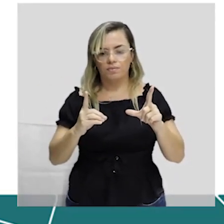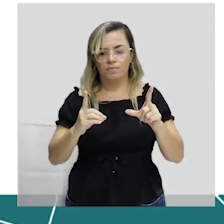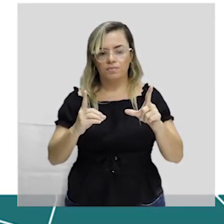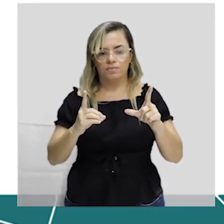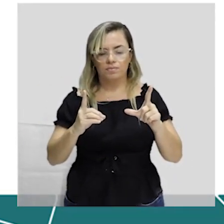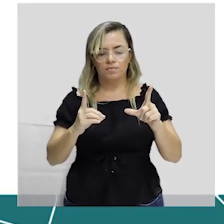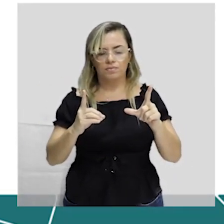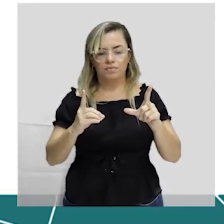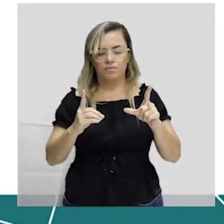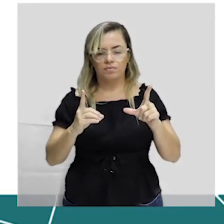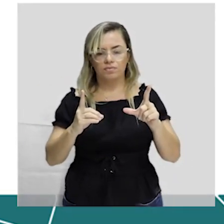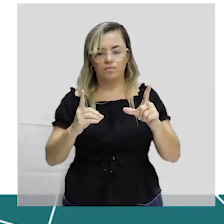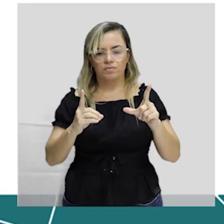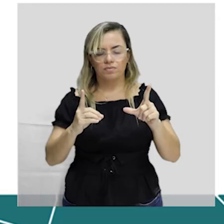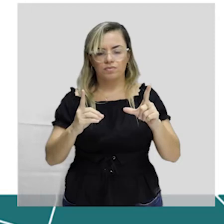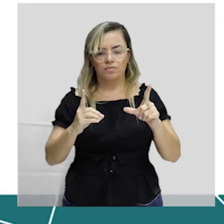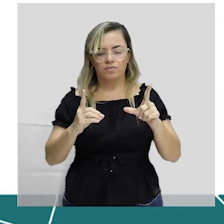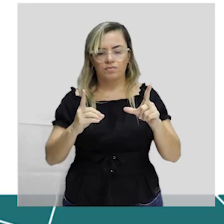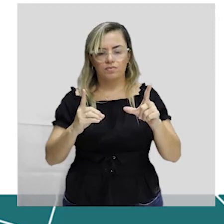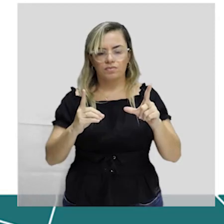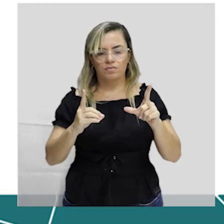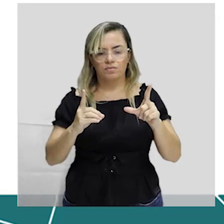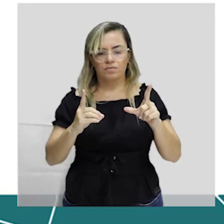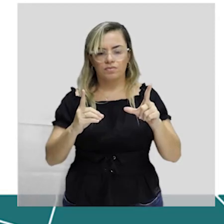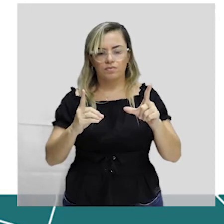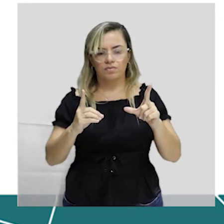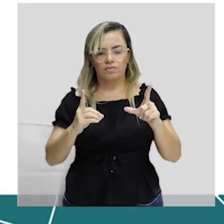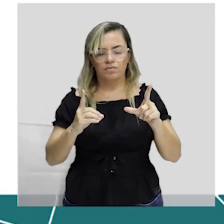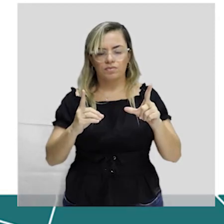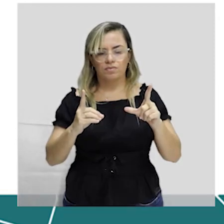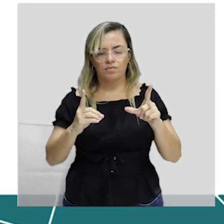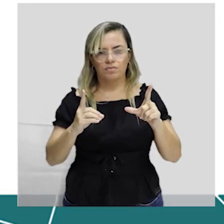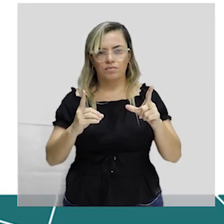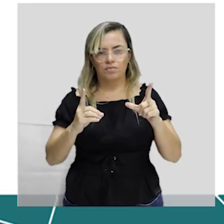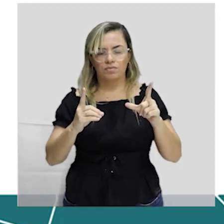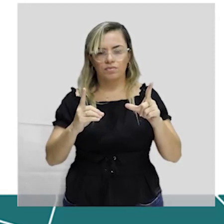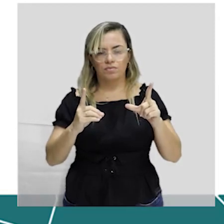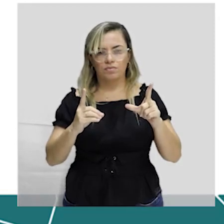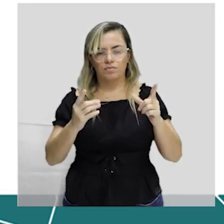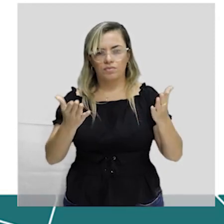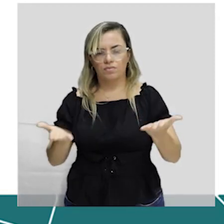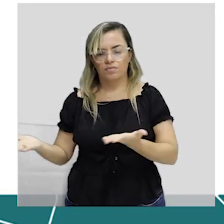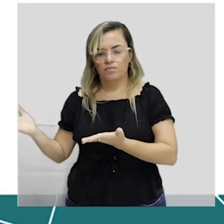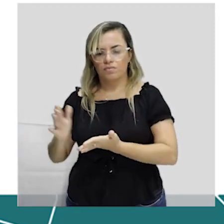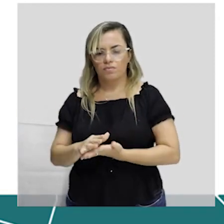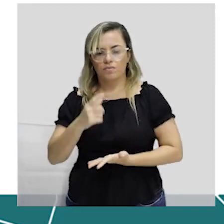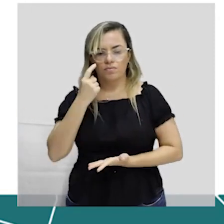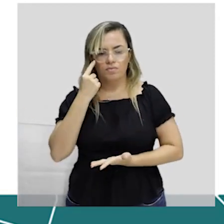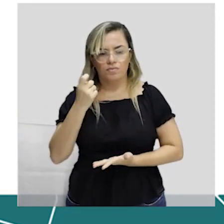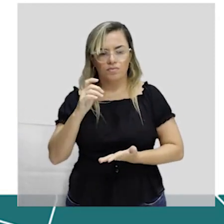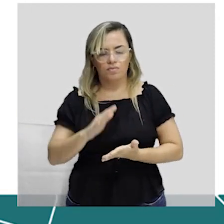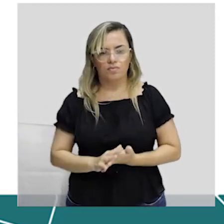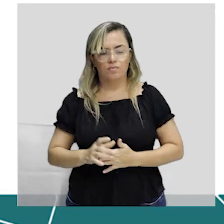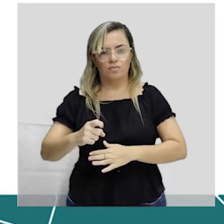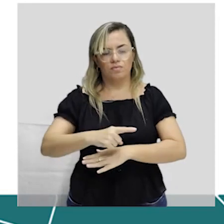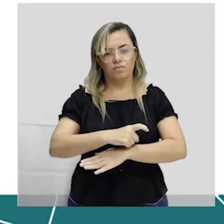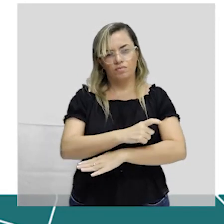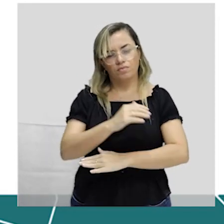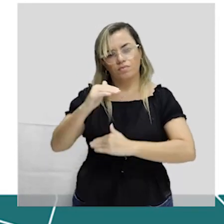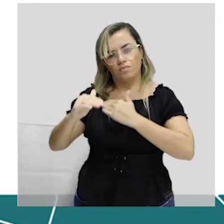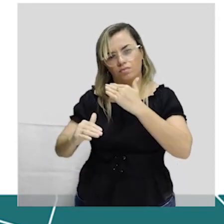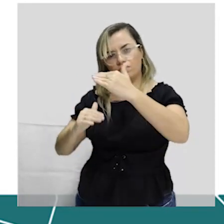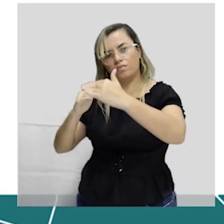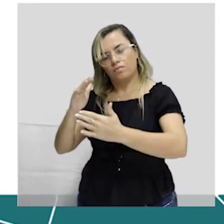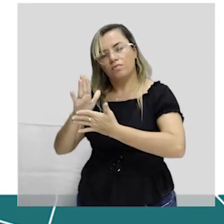evolução inacabada, enquanto o homem já atingiu o seu ápice. Olha que interessante essa fala. Em evolução, é interessante